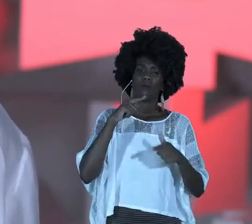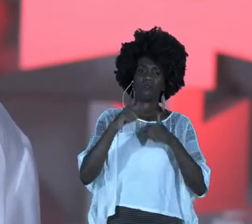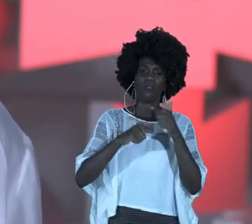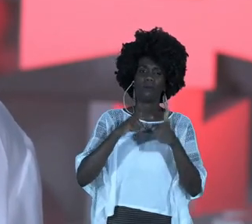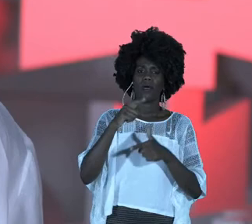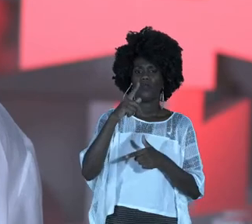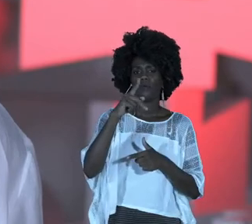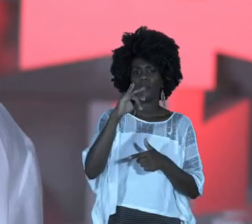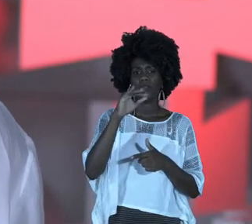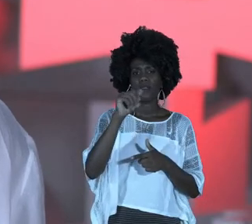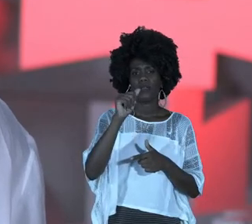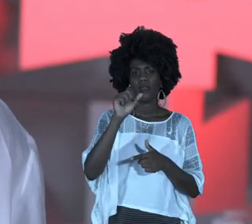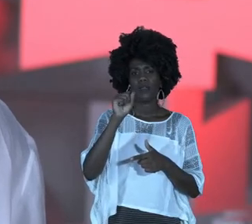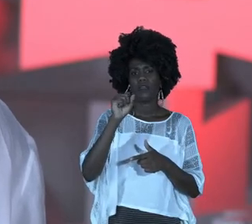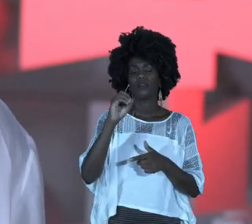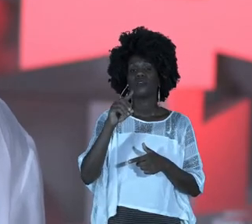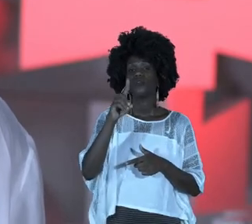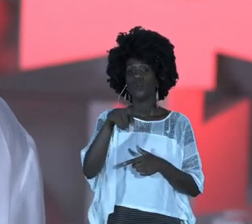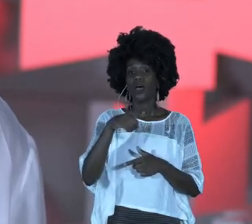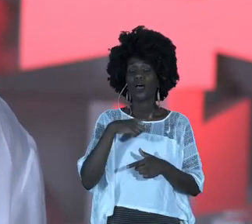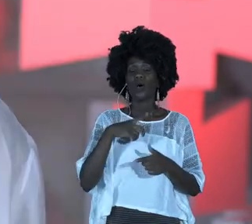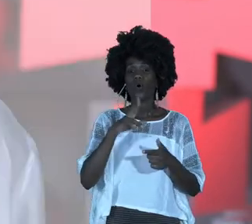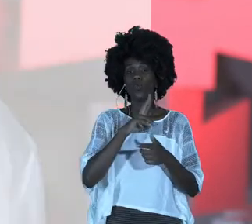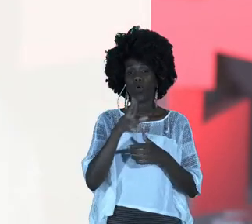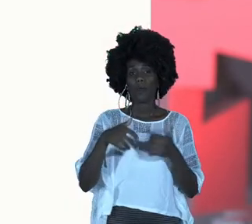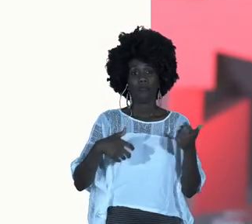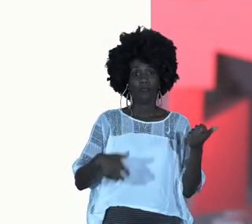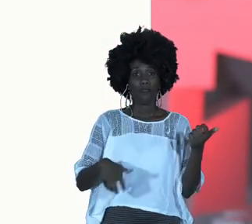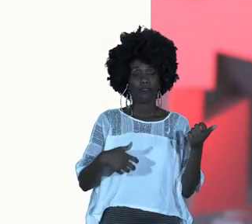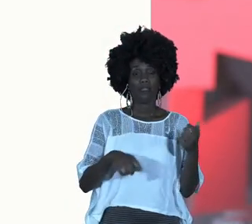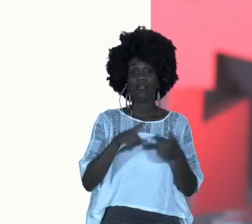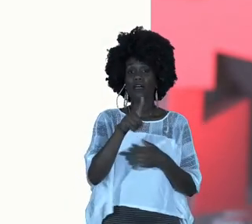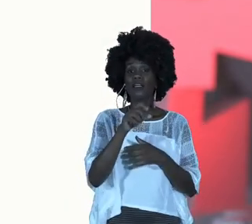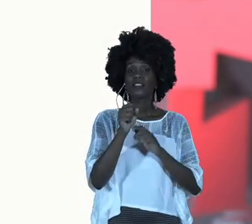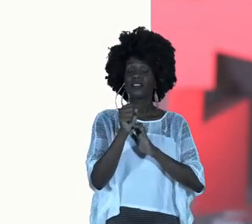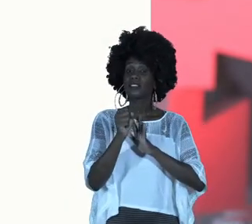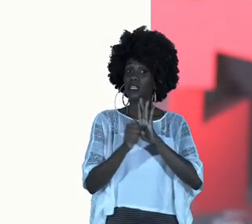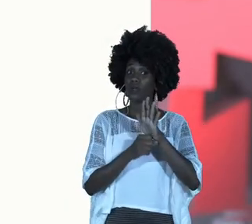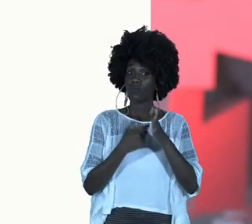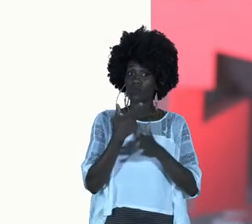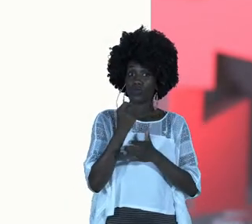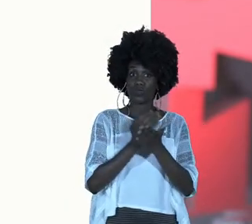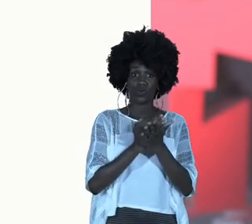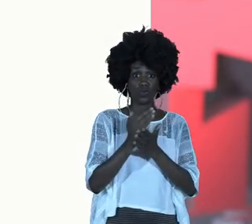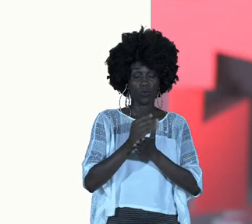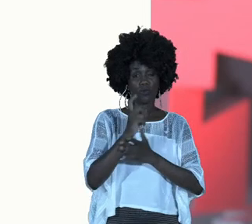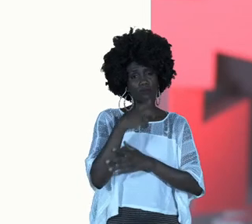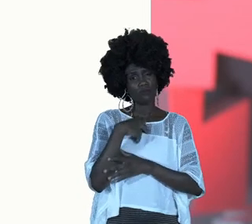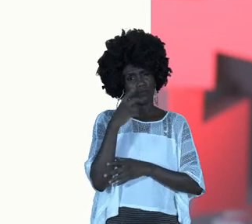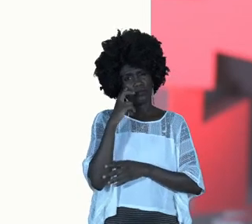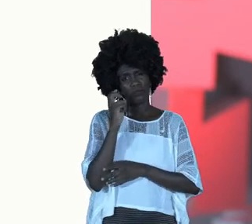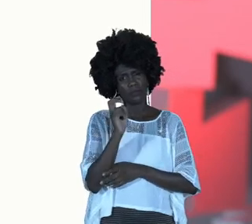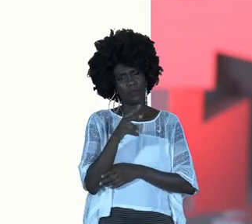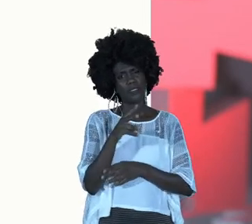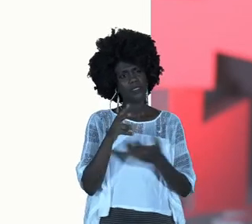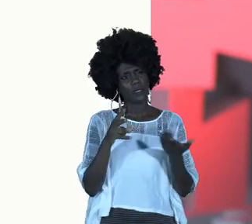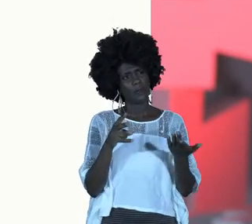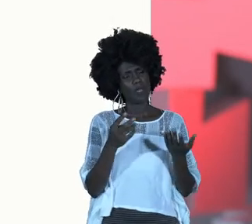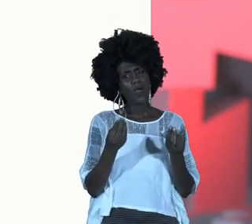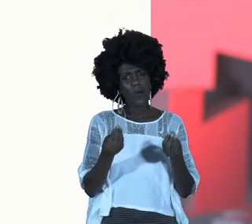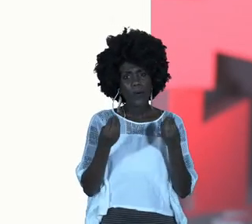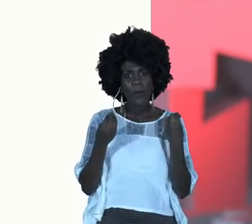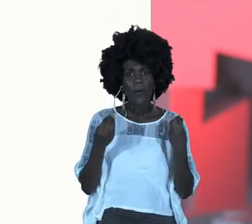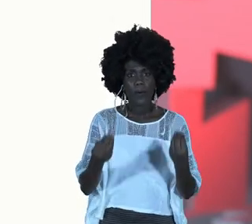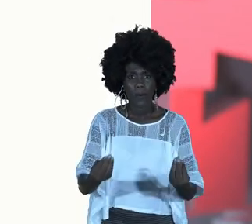chamado Guitarra, do começo do século XX, e a gente olha assim como